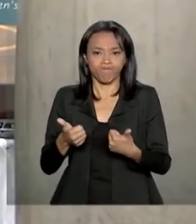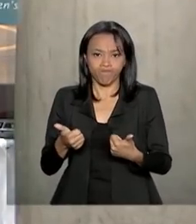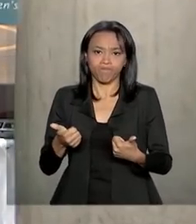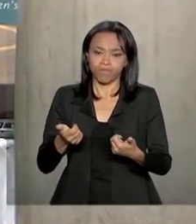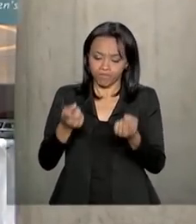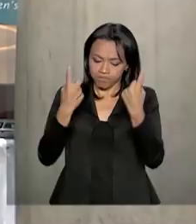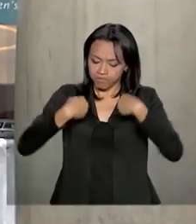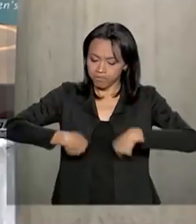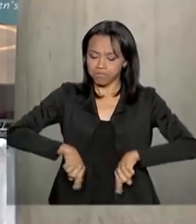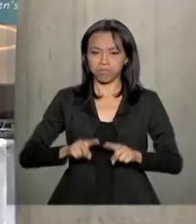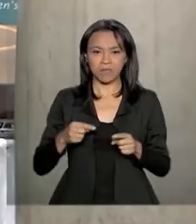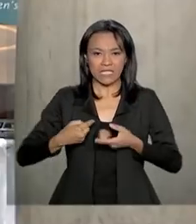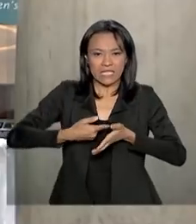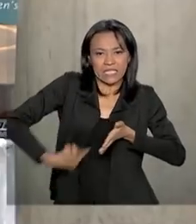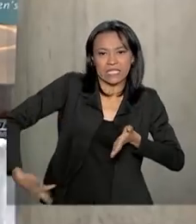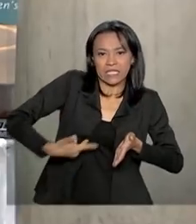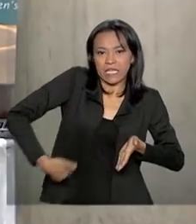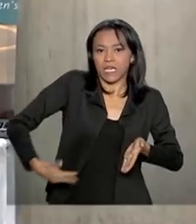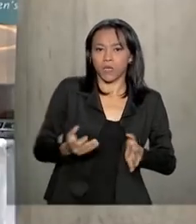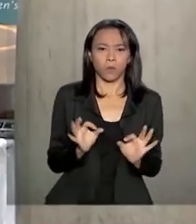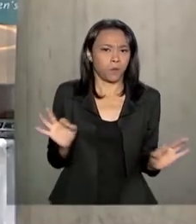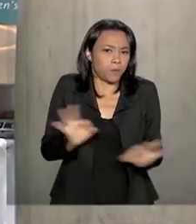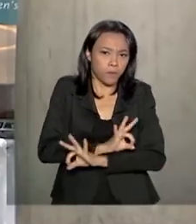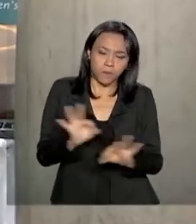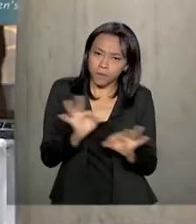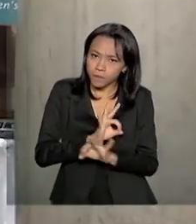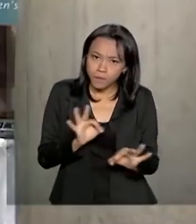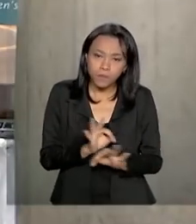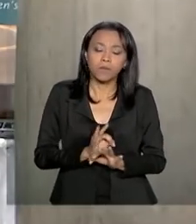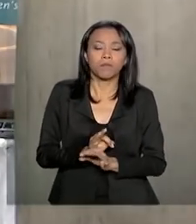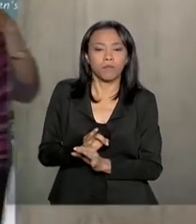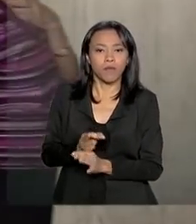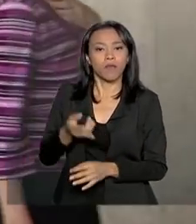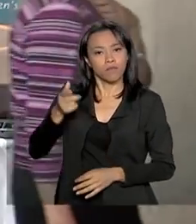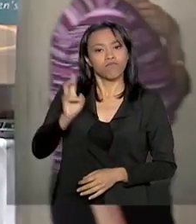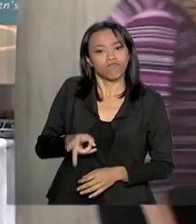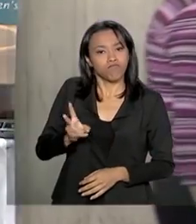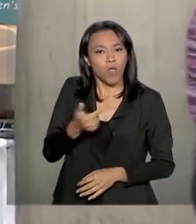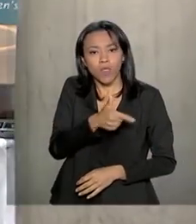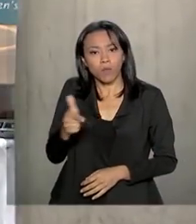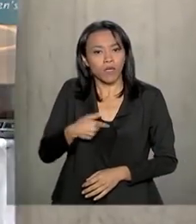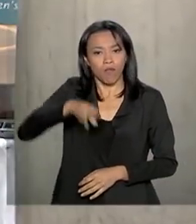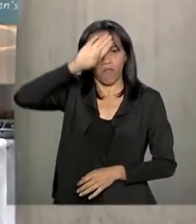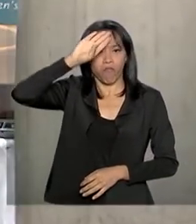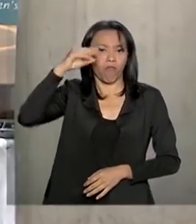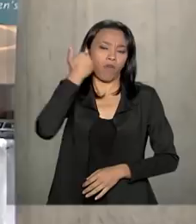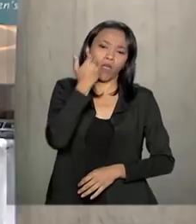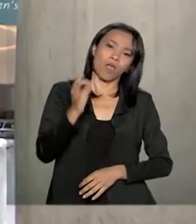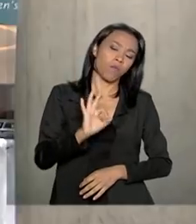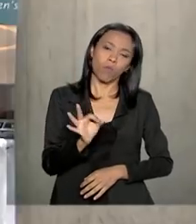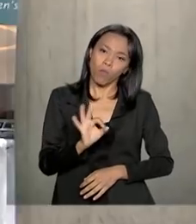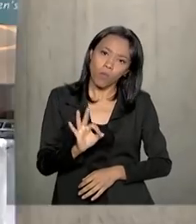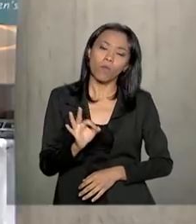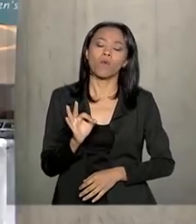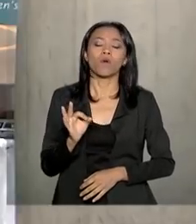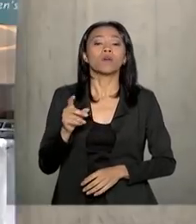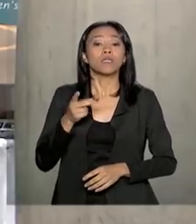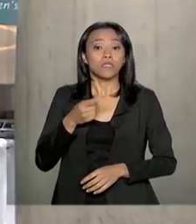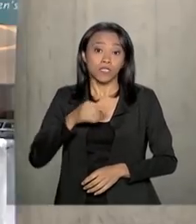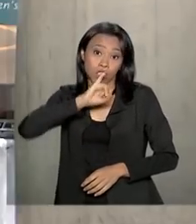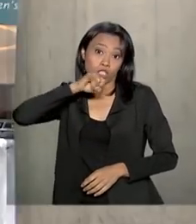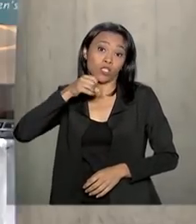não teve nenhum tipo de sangramento ou qualquer outra complicação, permanece sem febre, sem disfunções orgânicas, mantém-se em